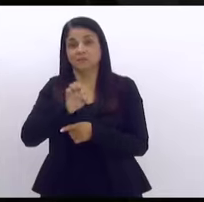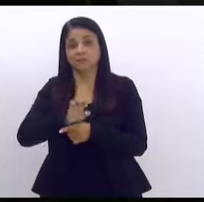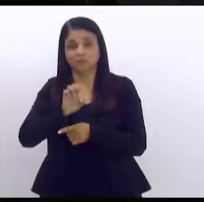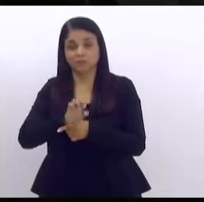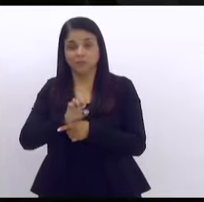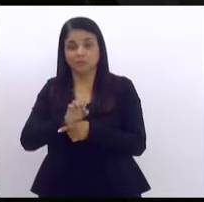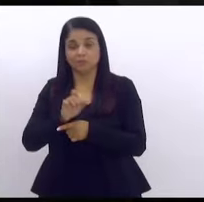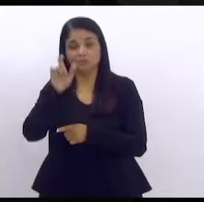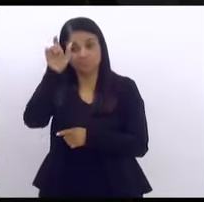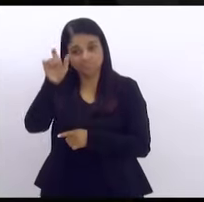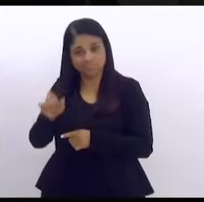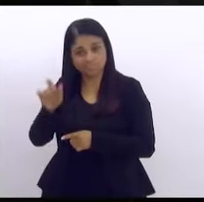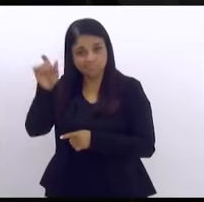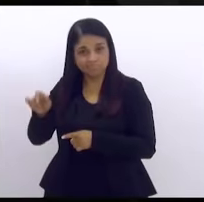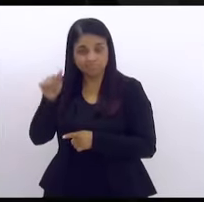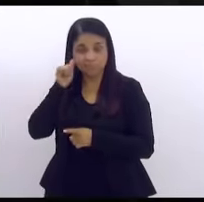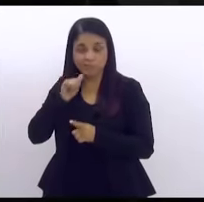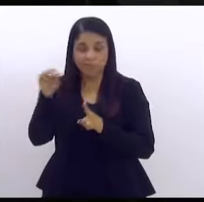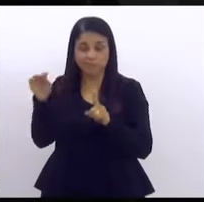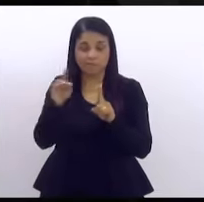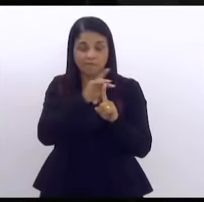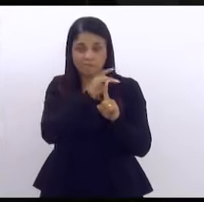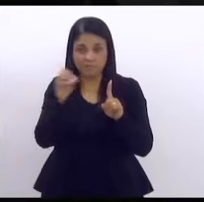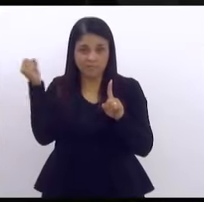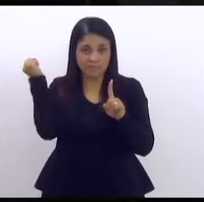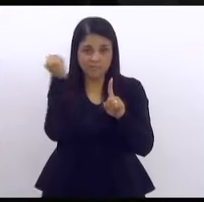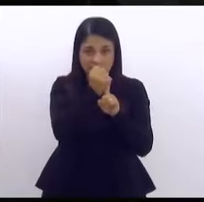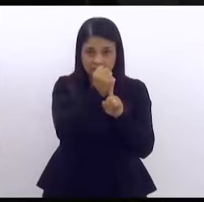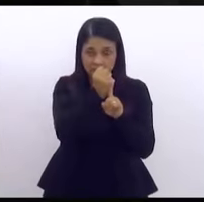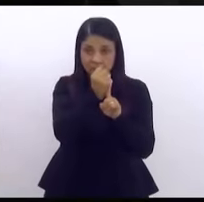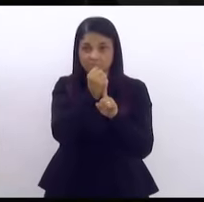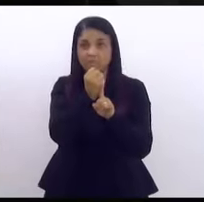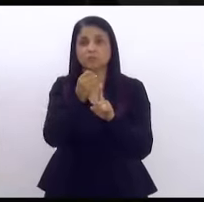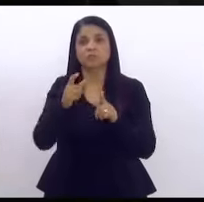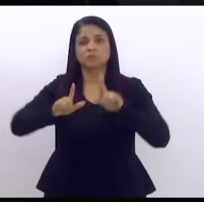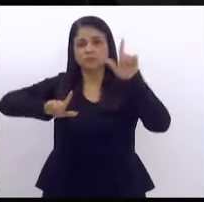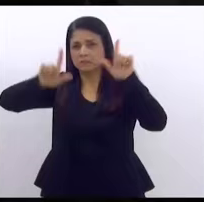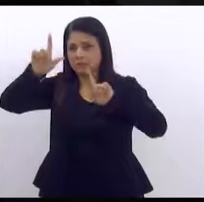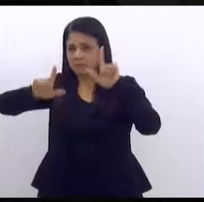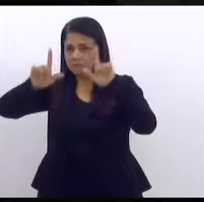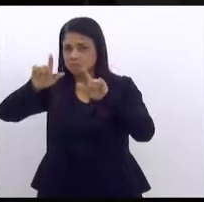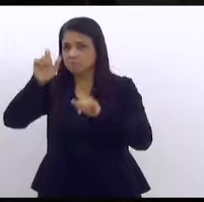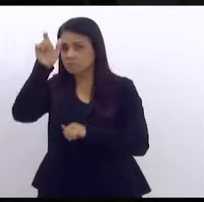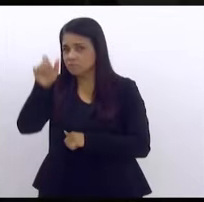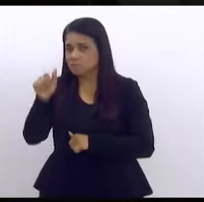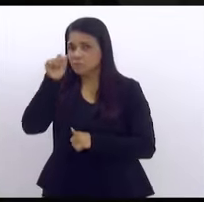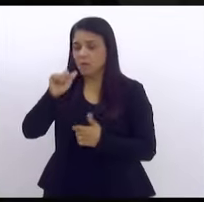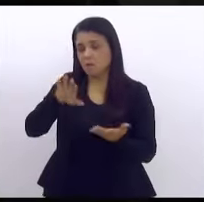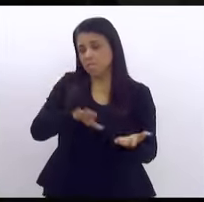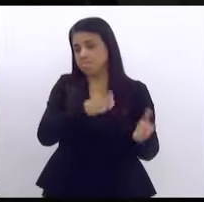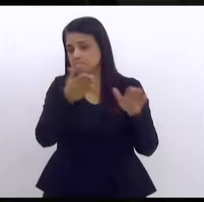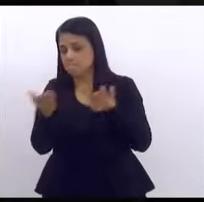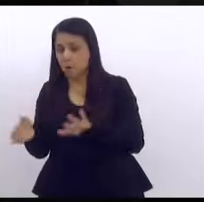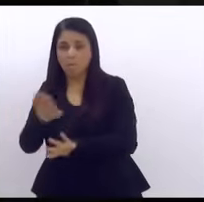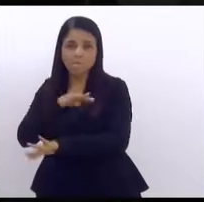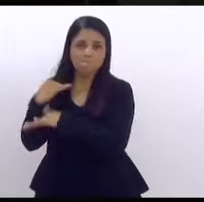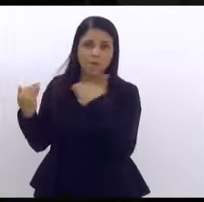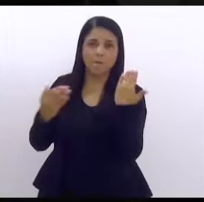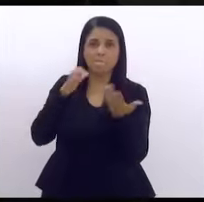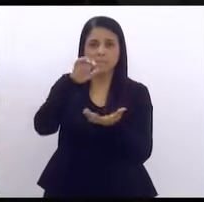de feminicídios do Brasil. Todos os dias vemos na televisão mulheres que foram assassinadas por